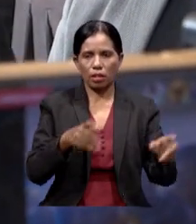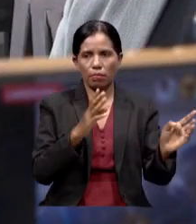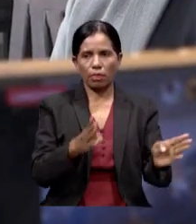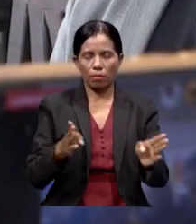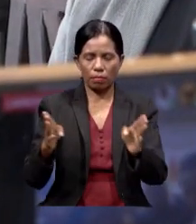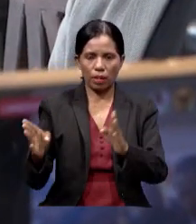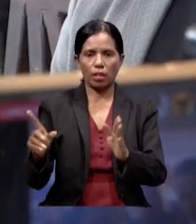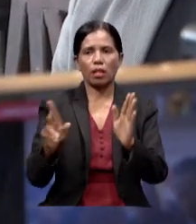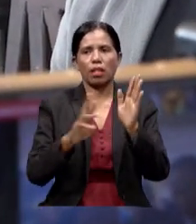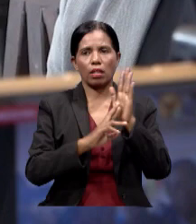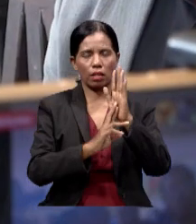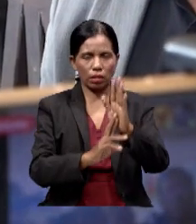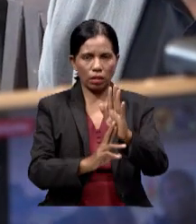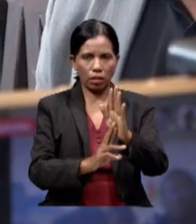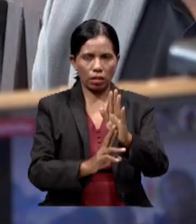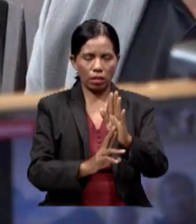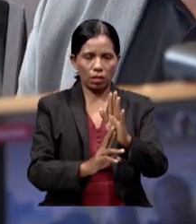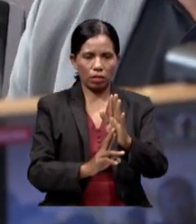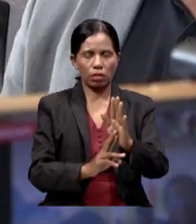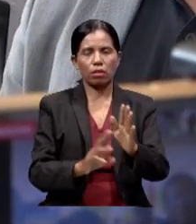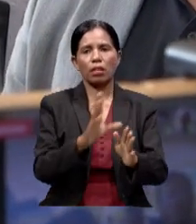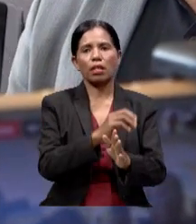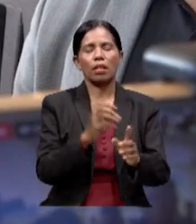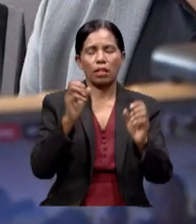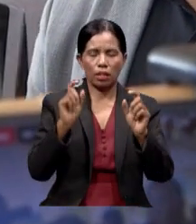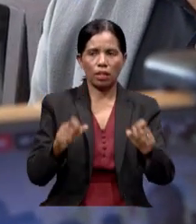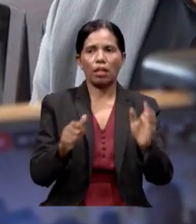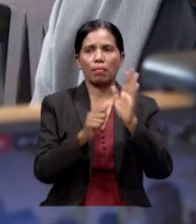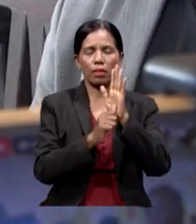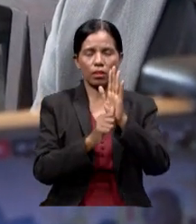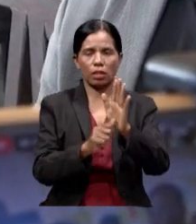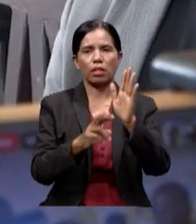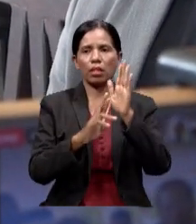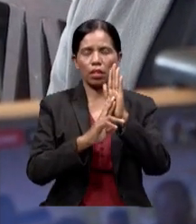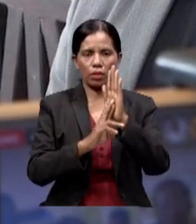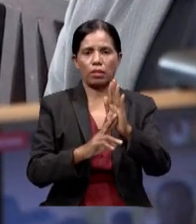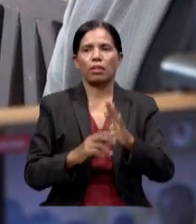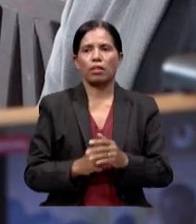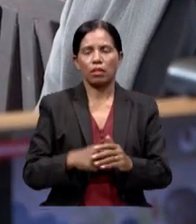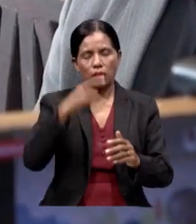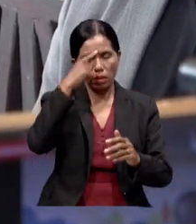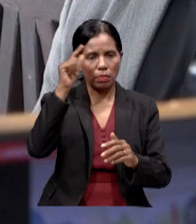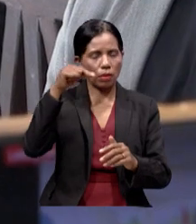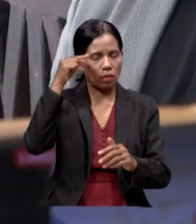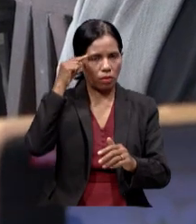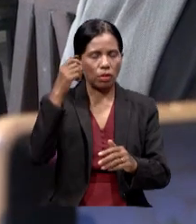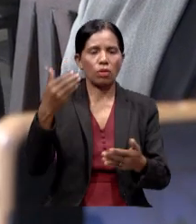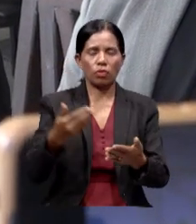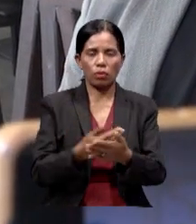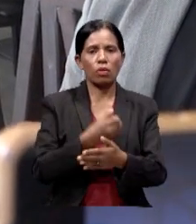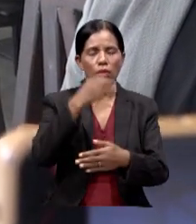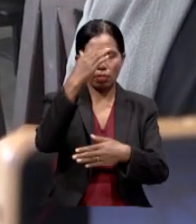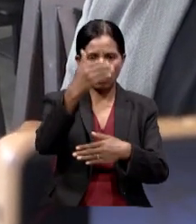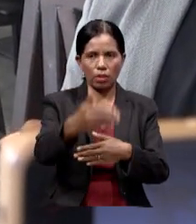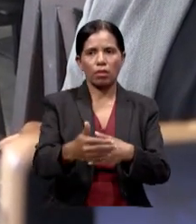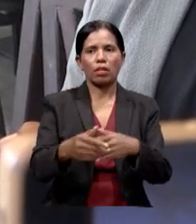relatórios, final de mandato, né, tem que apresentar relatórios, né? Também o governo for mais, tem que ir